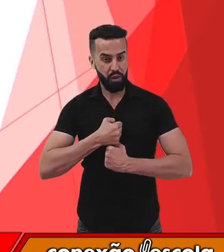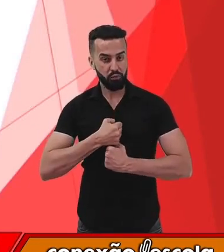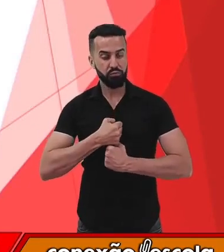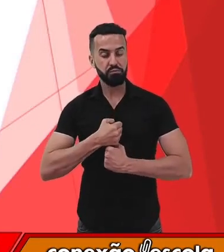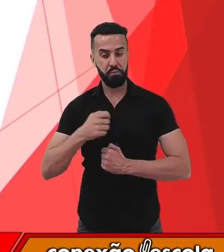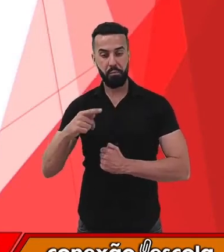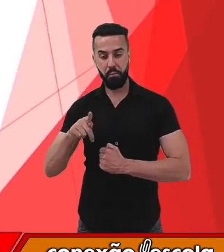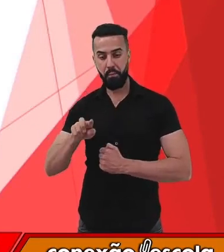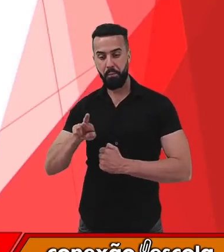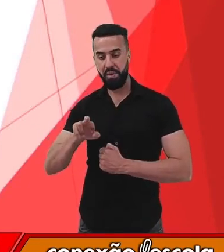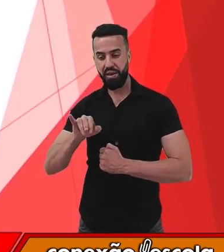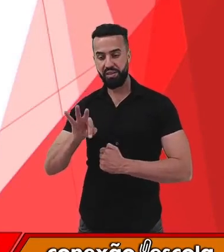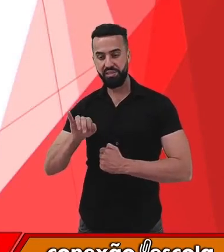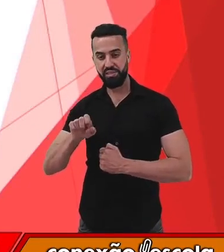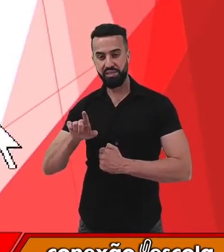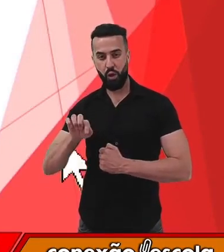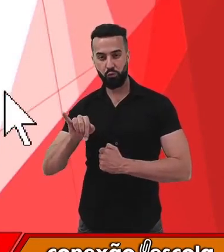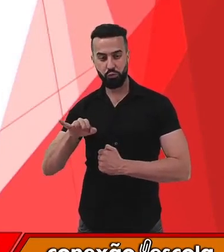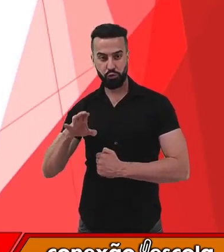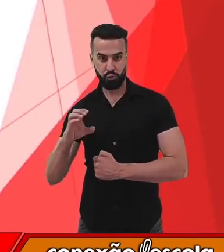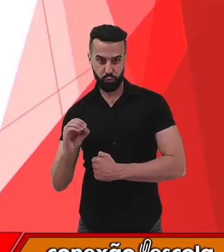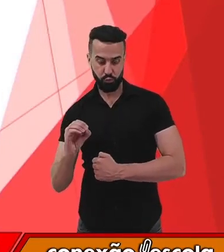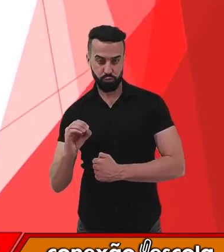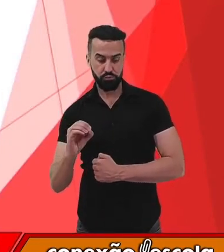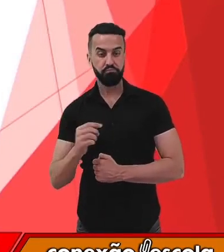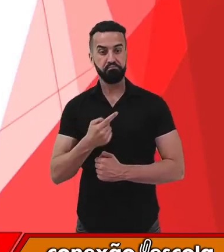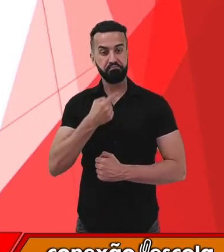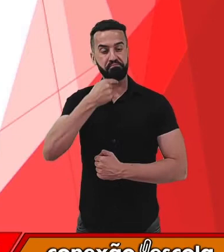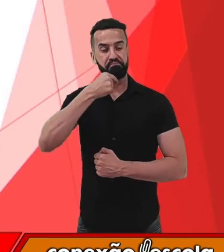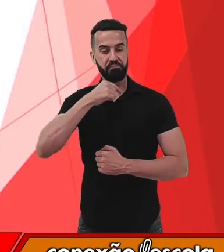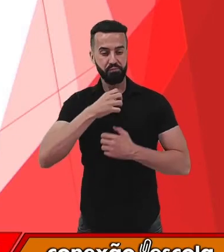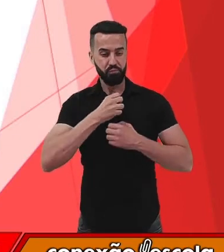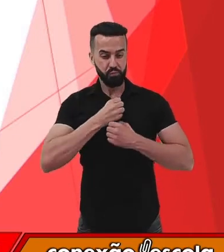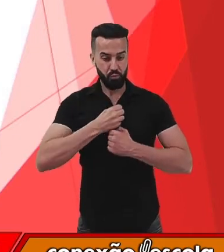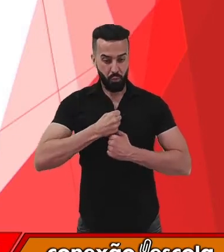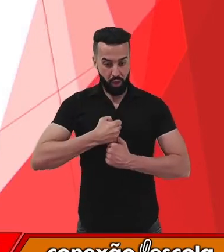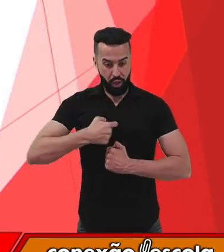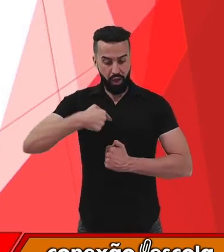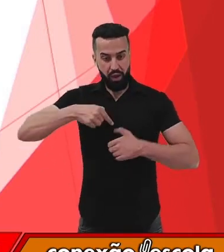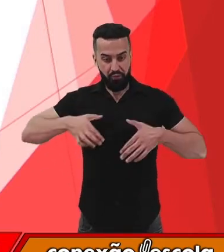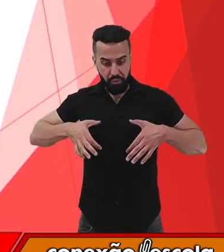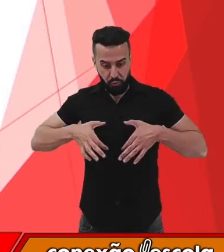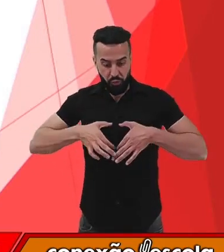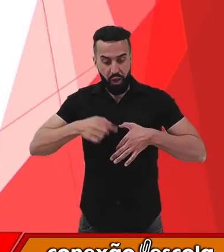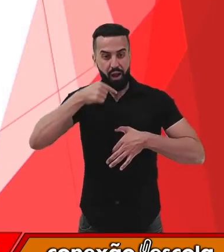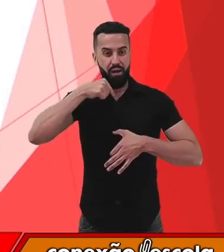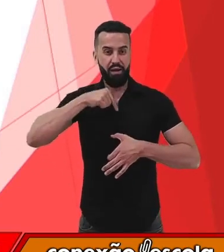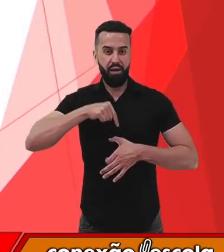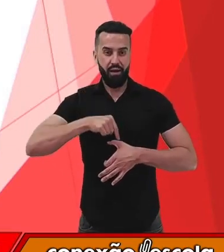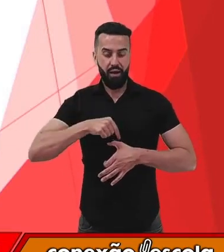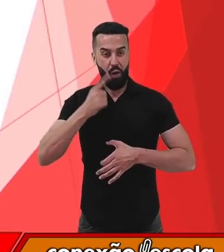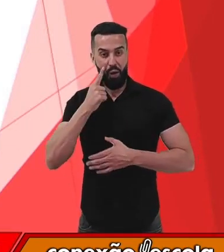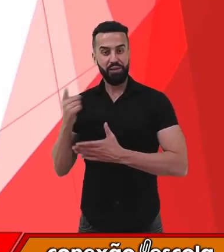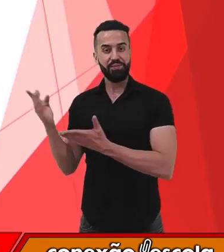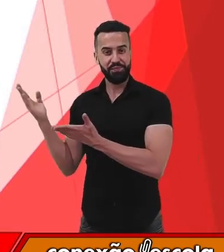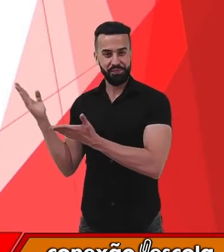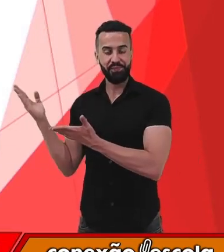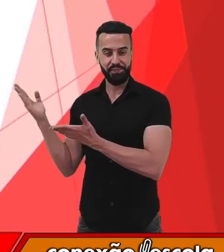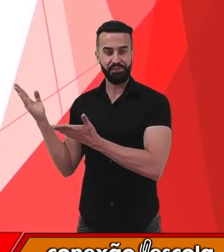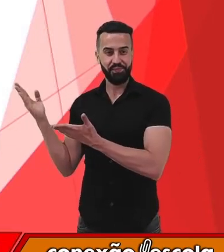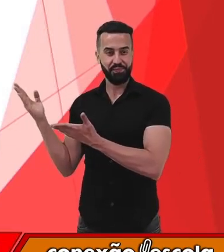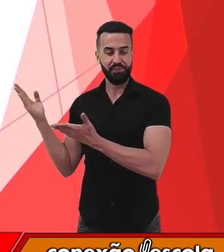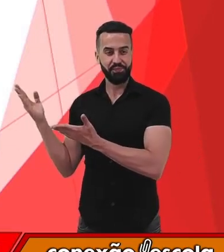Após o esôfago, o alimento vai ser direcionado ao estômago, que é este órgão. Lá